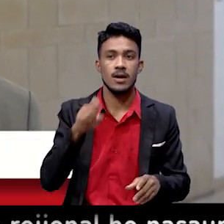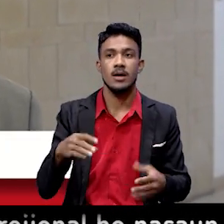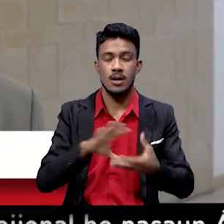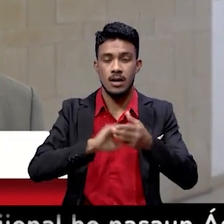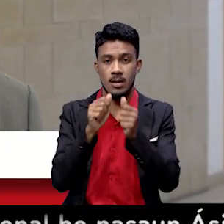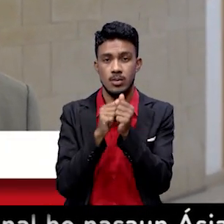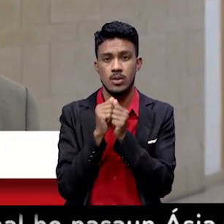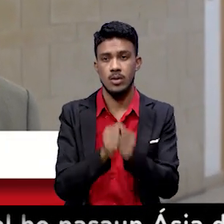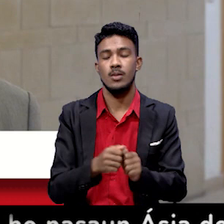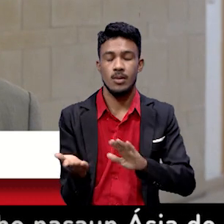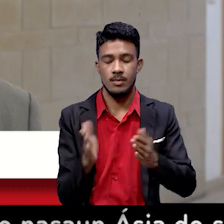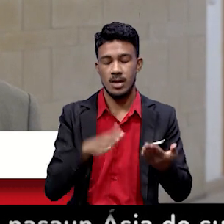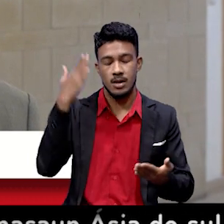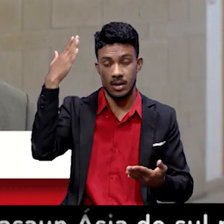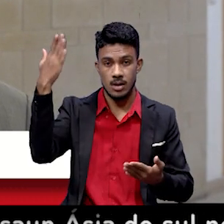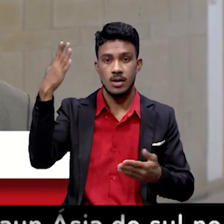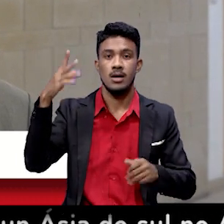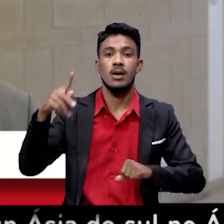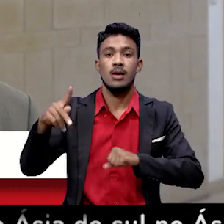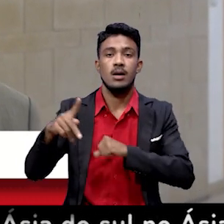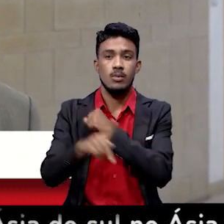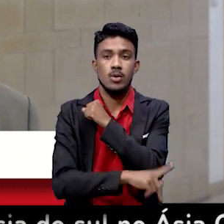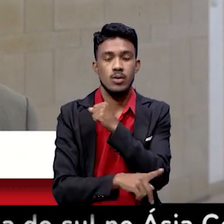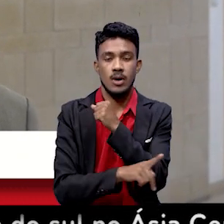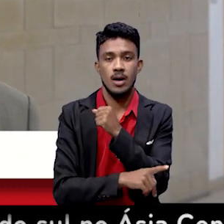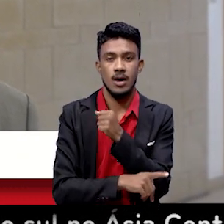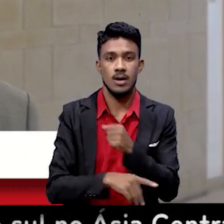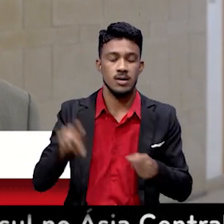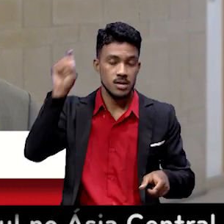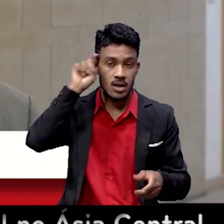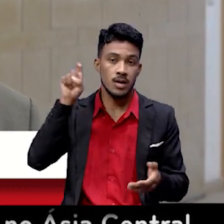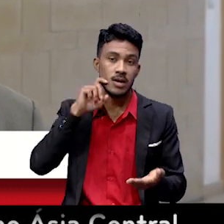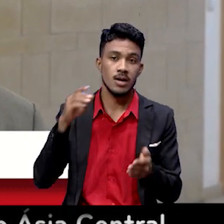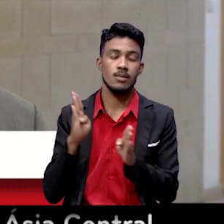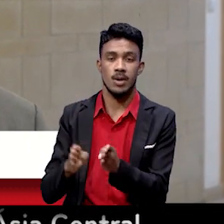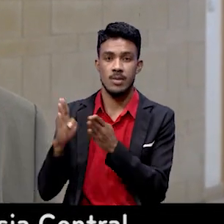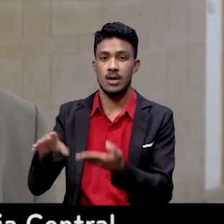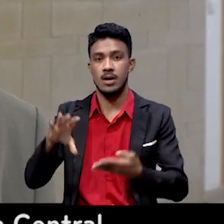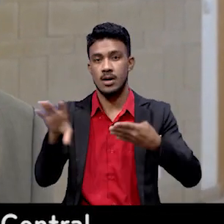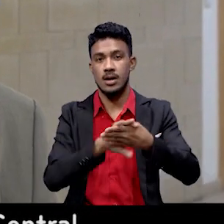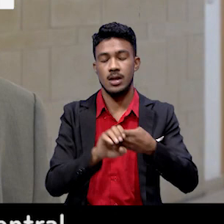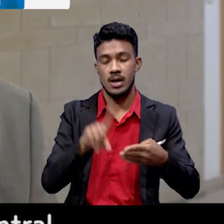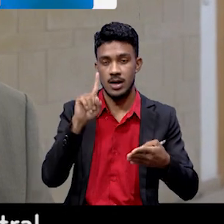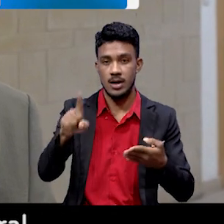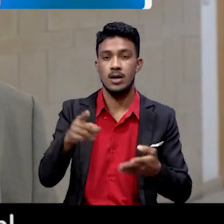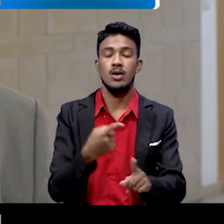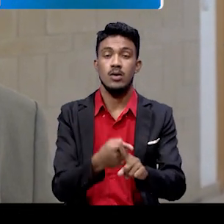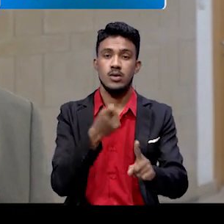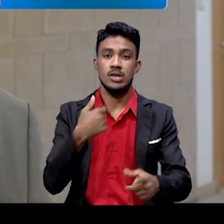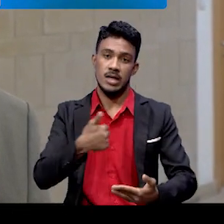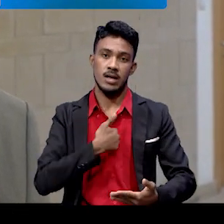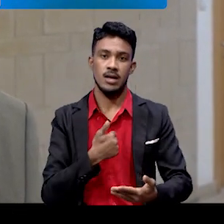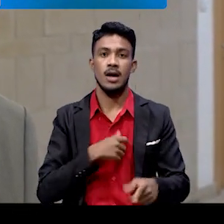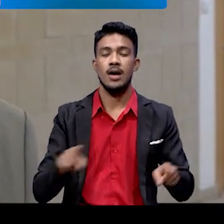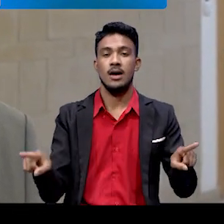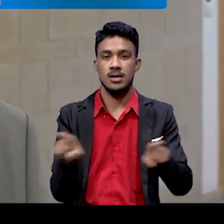em Portugal uma boa parte que descarta ida ao cinema em Uma clássica Alexandre